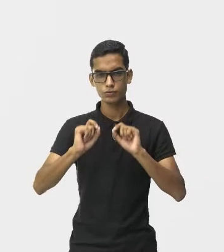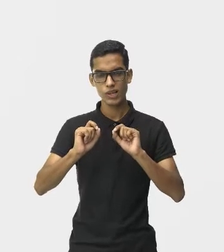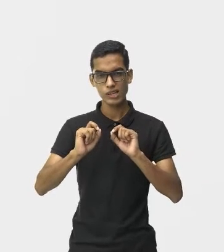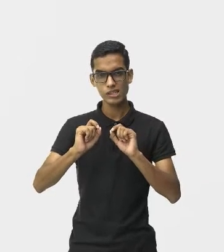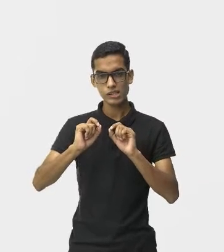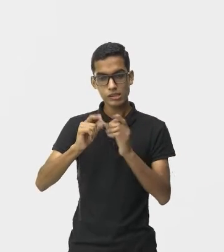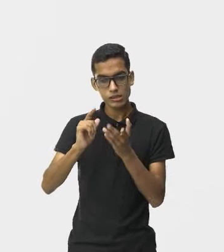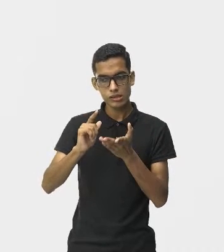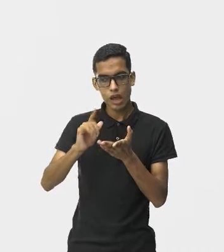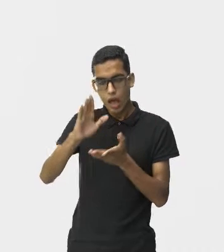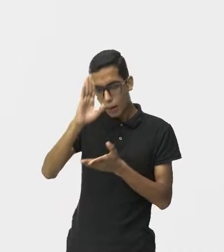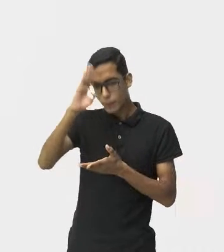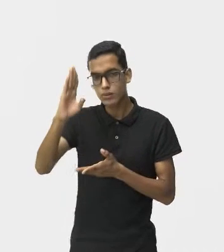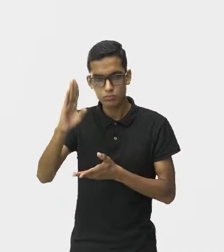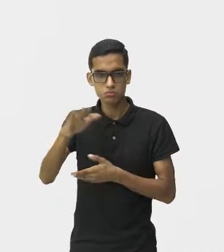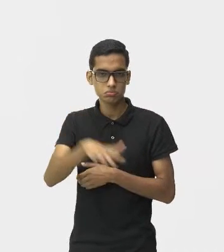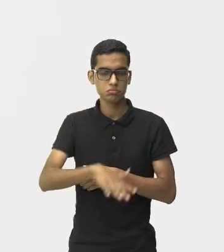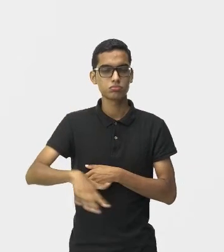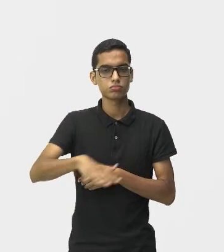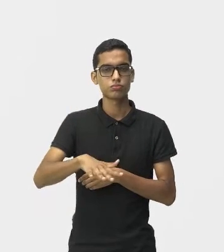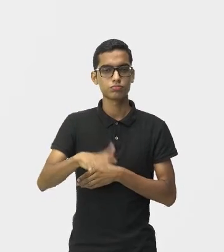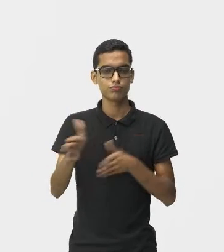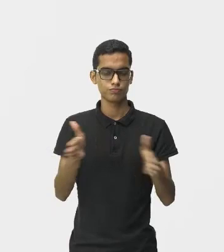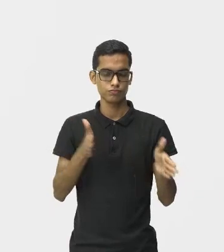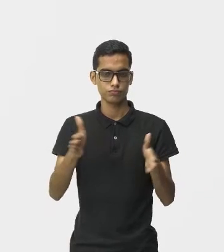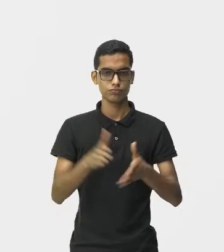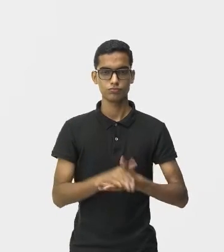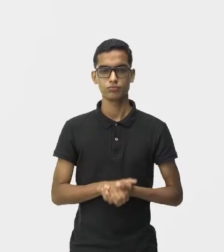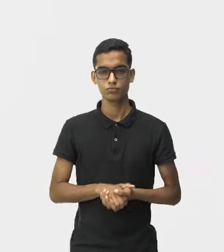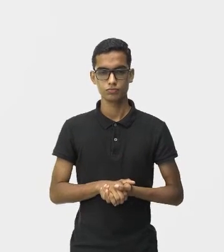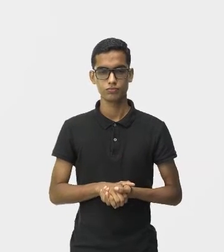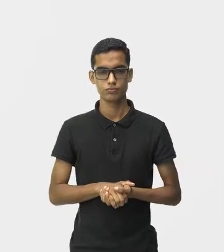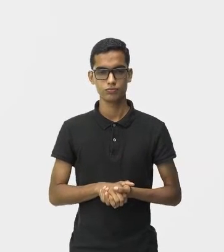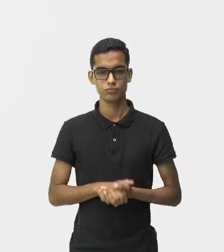prevaleceu naquela época. Próxima cartela para a gente, por favor.